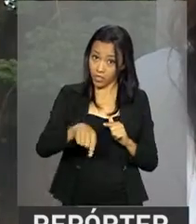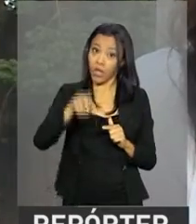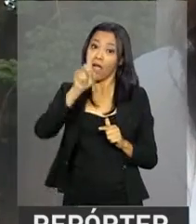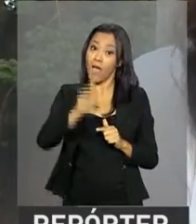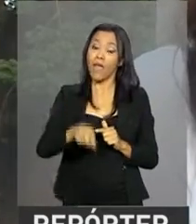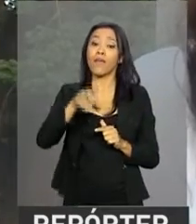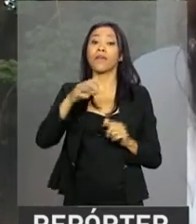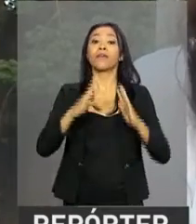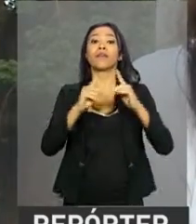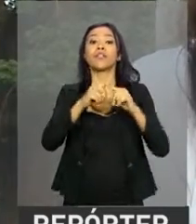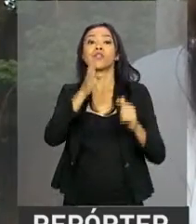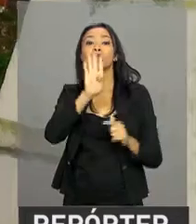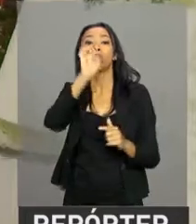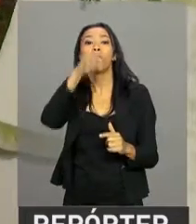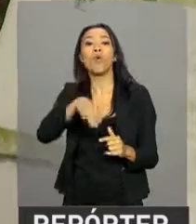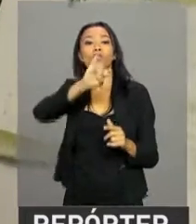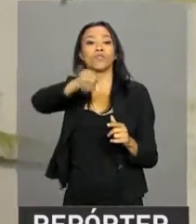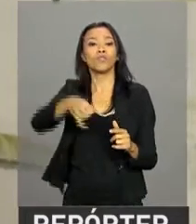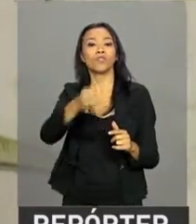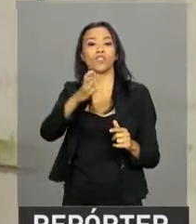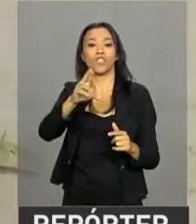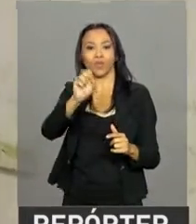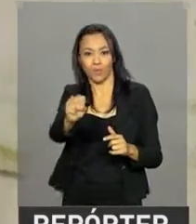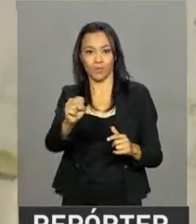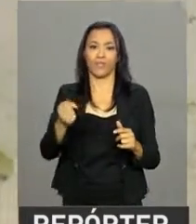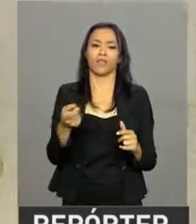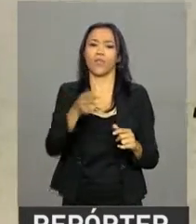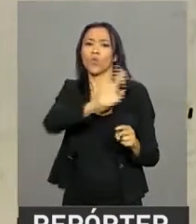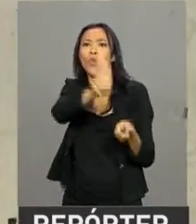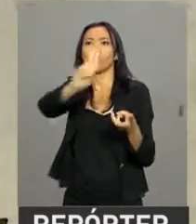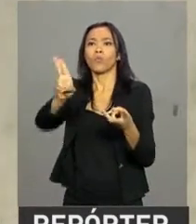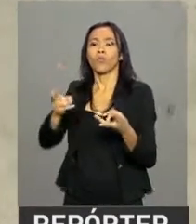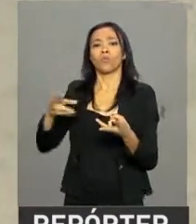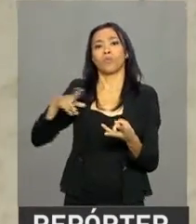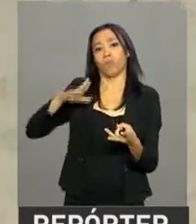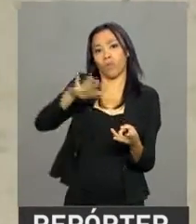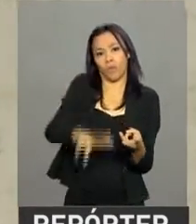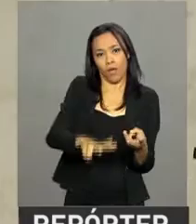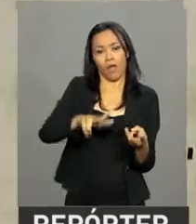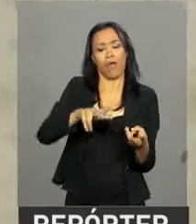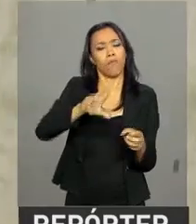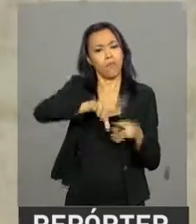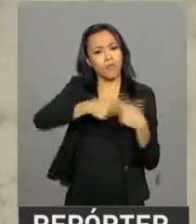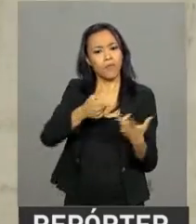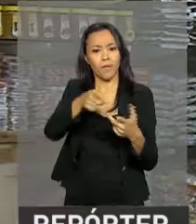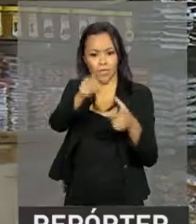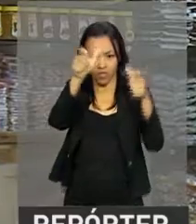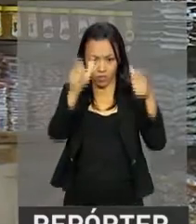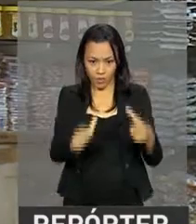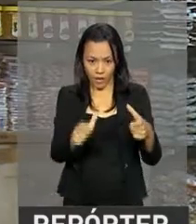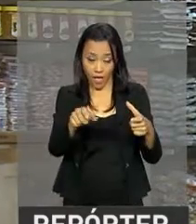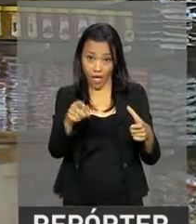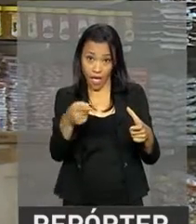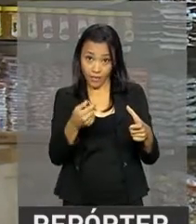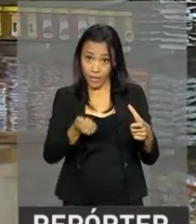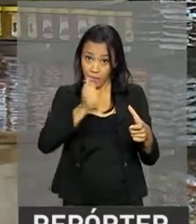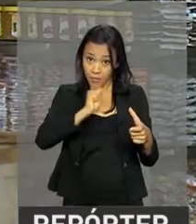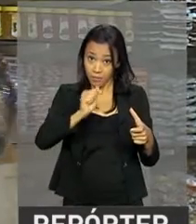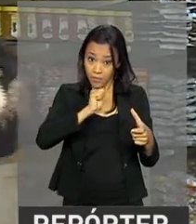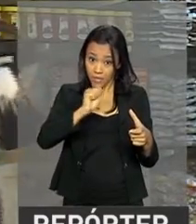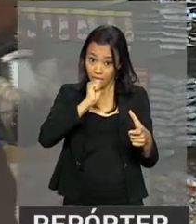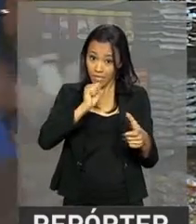chama Igreja do Bom Jesus. São várias igrejas com nomes portugueses, principalmente na tradicional Velha Goa. Até a bebida